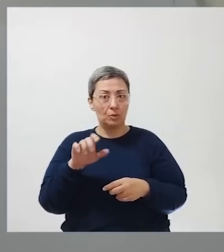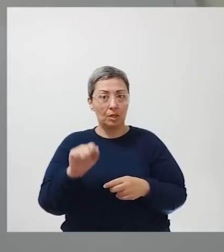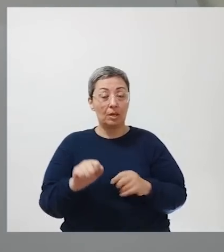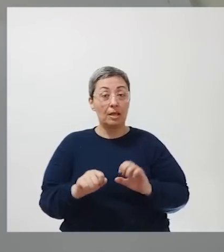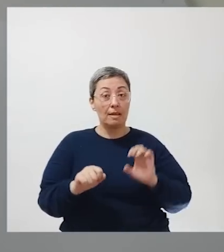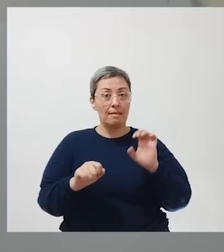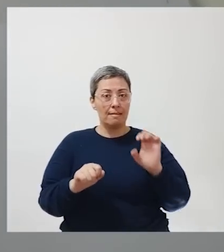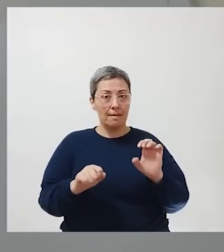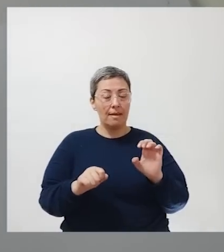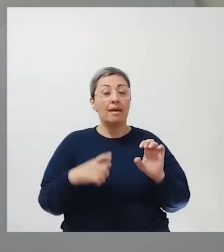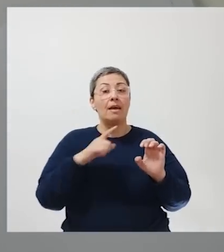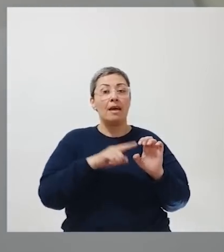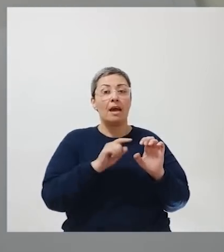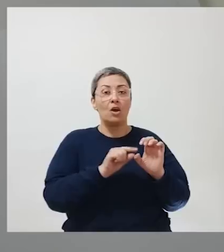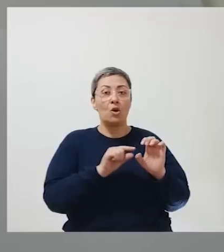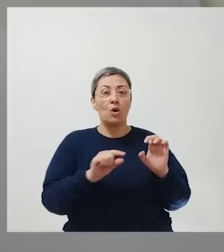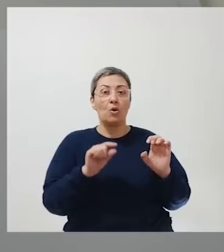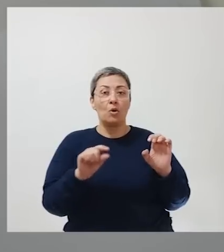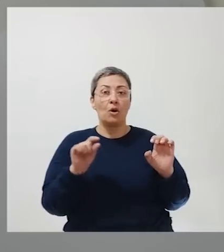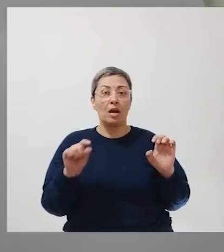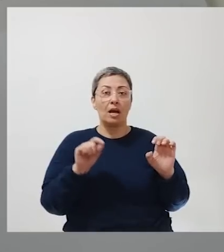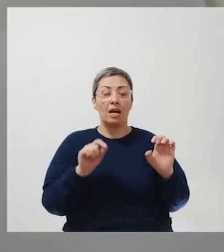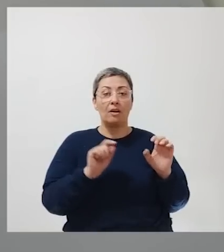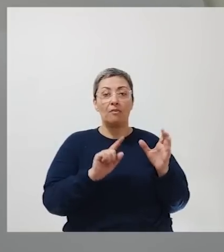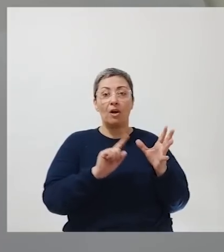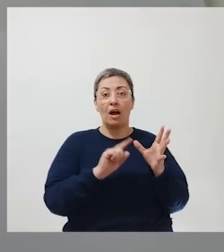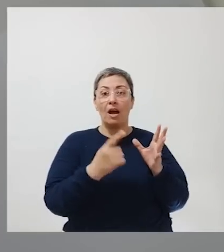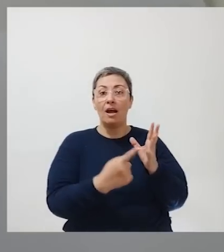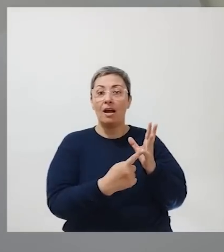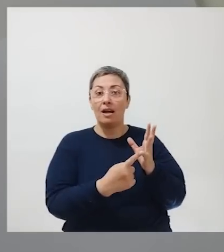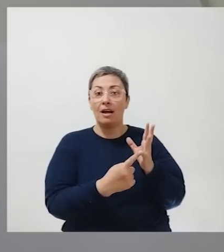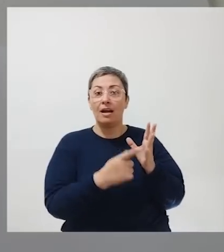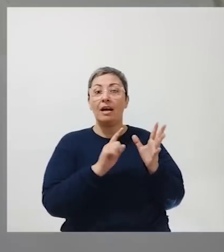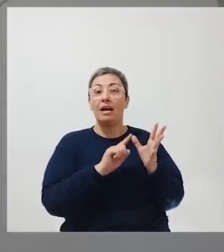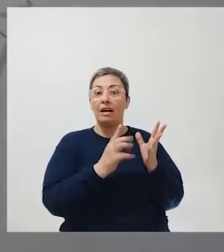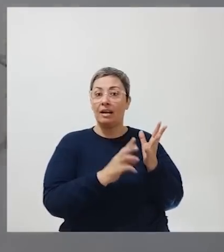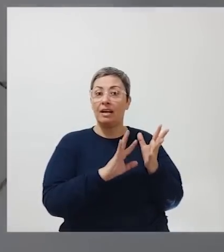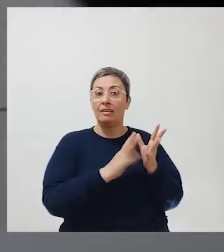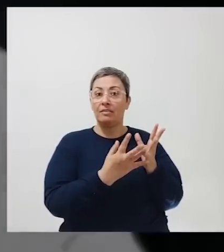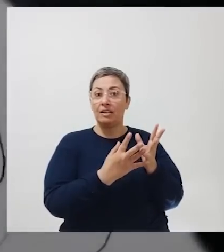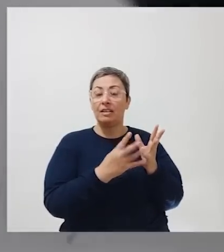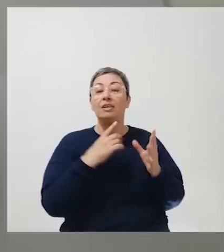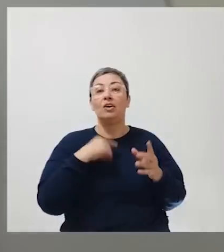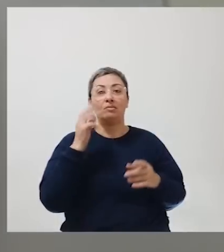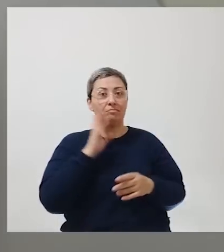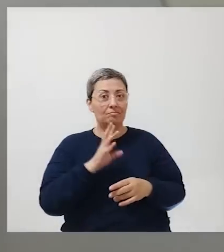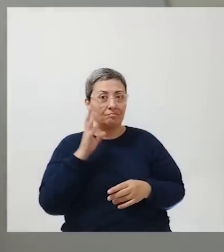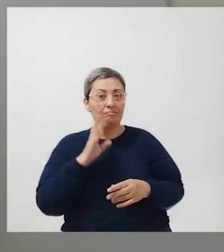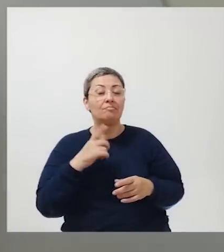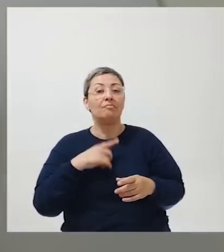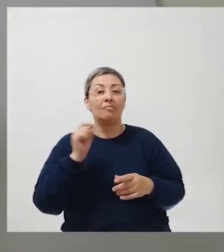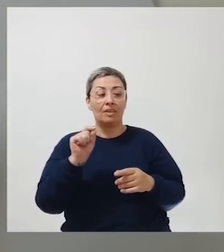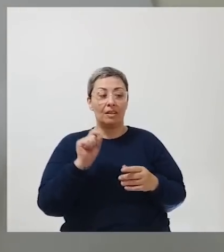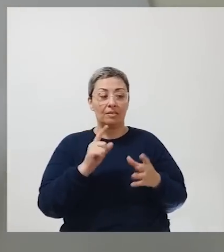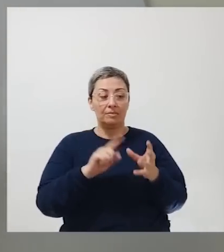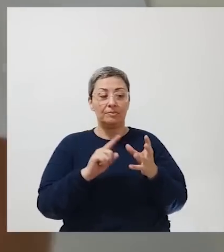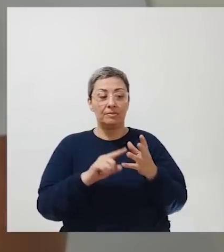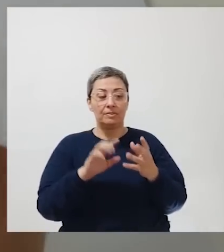com E. E ele começou a colocar as vogais. Olha só que bacana.